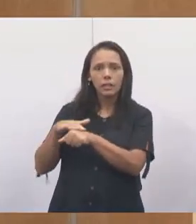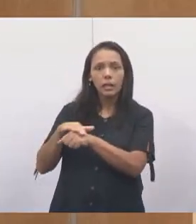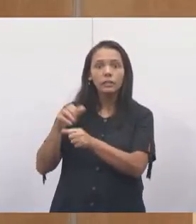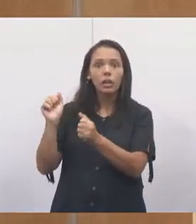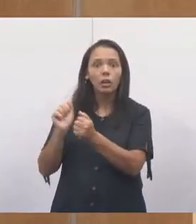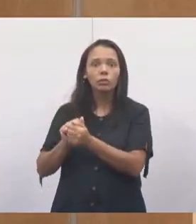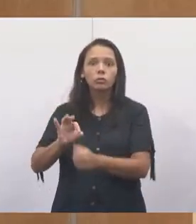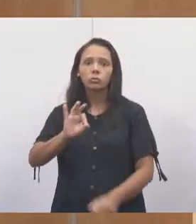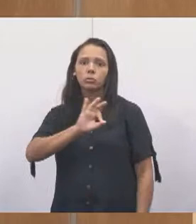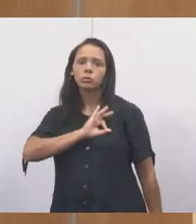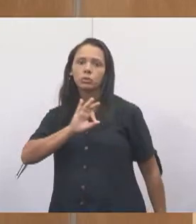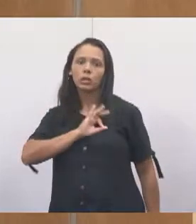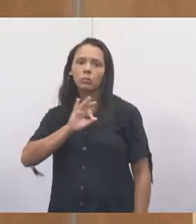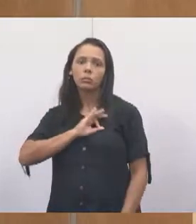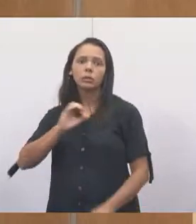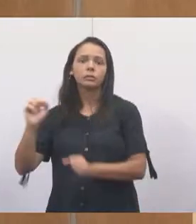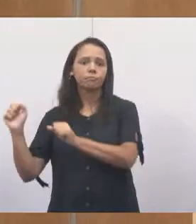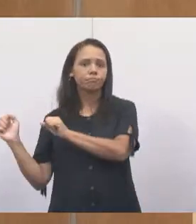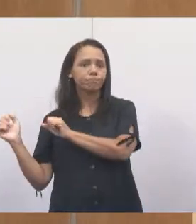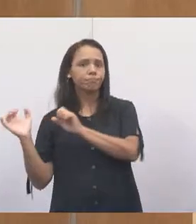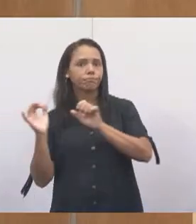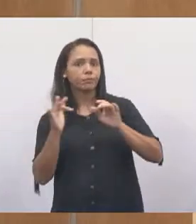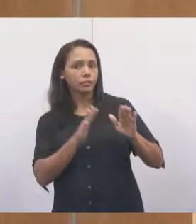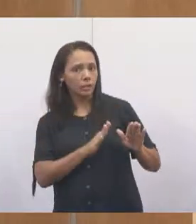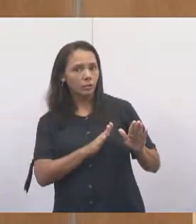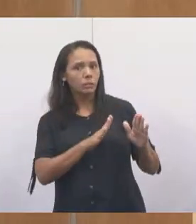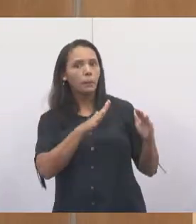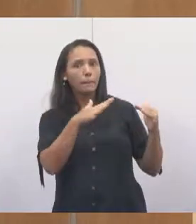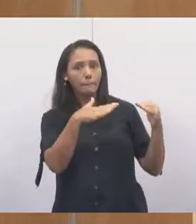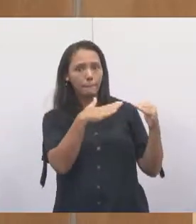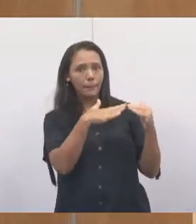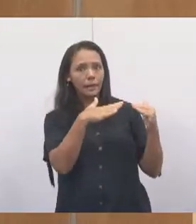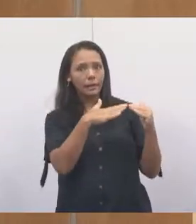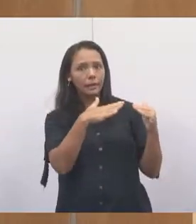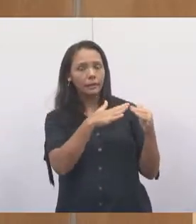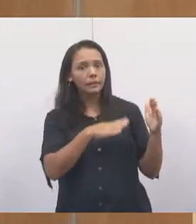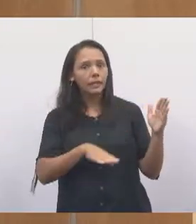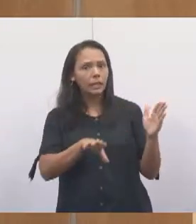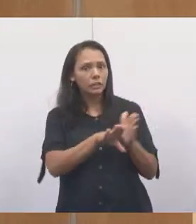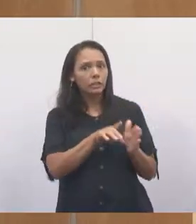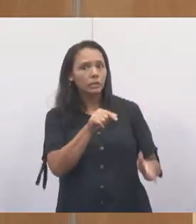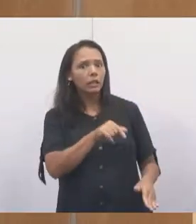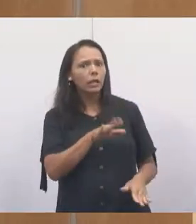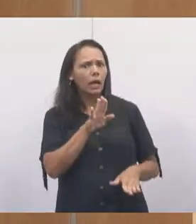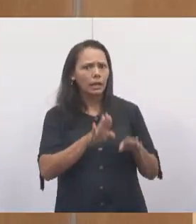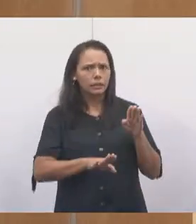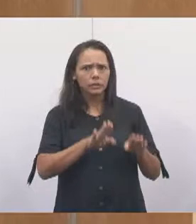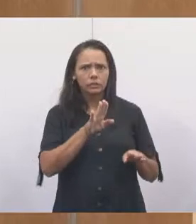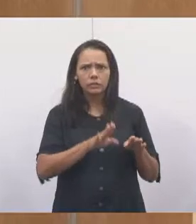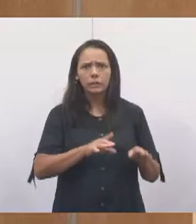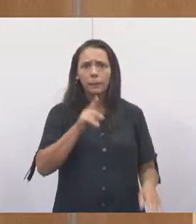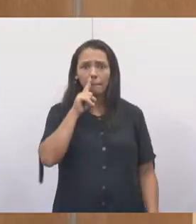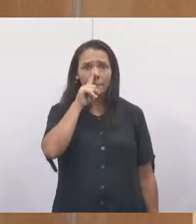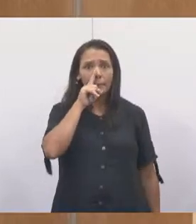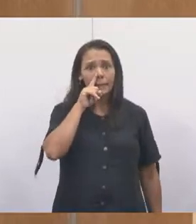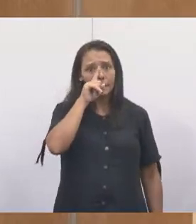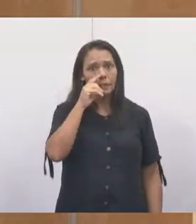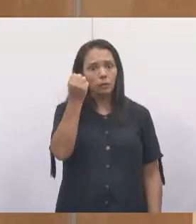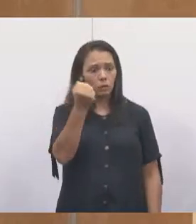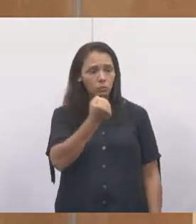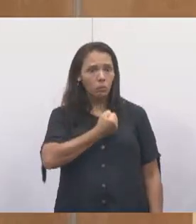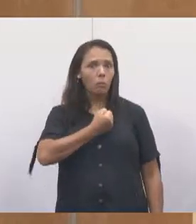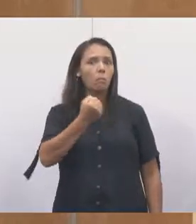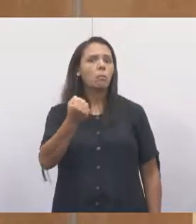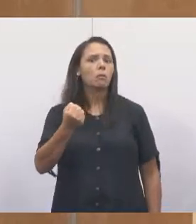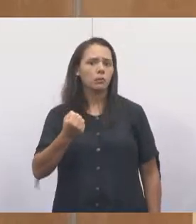casa do casal. Chegando lá, teve conselheiro que já foi ameaçado de morte.